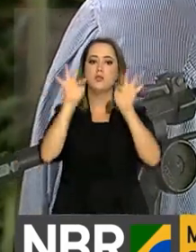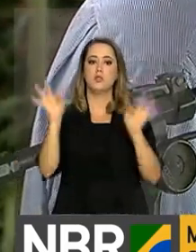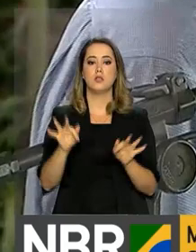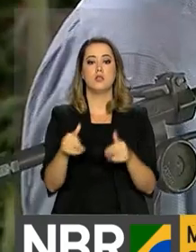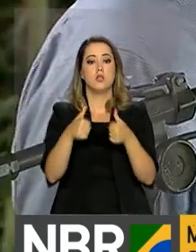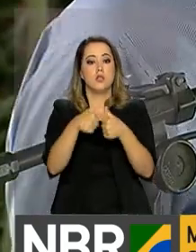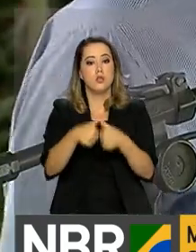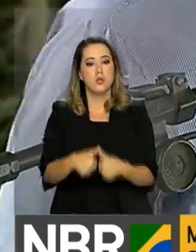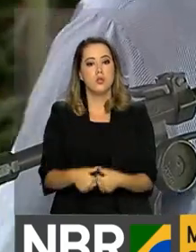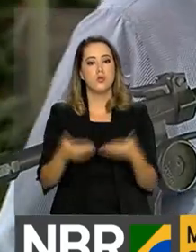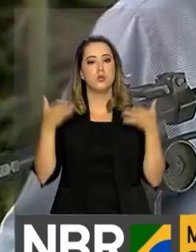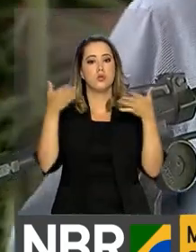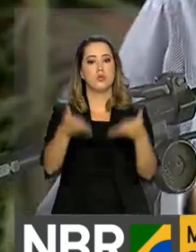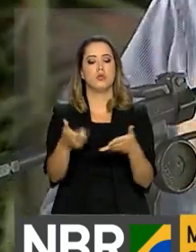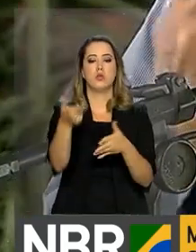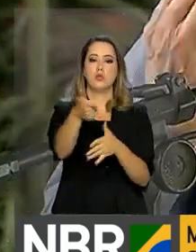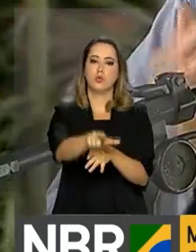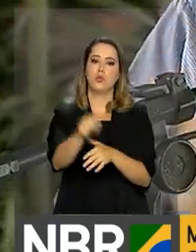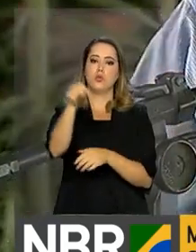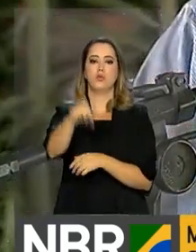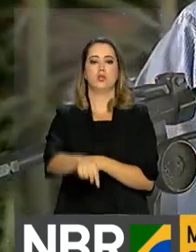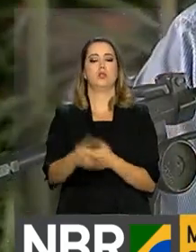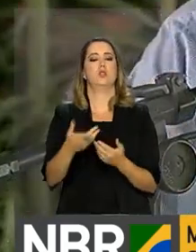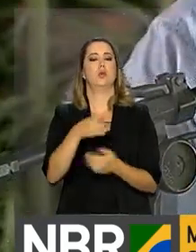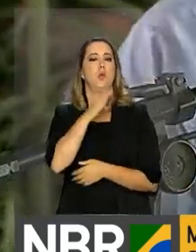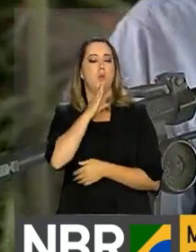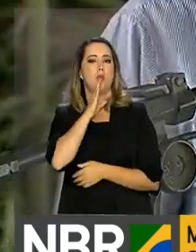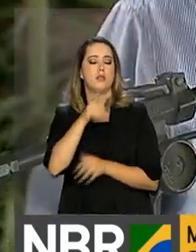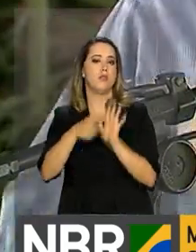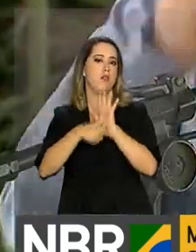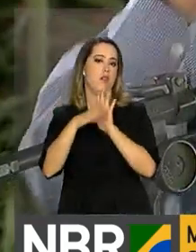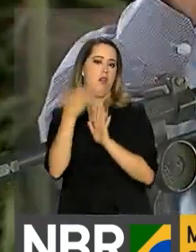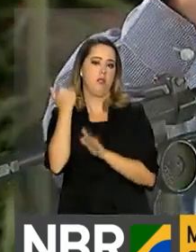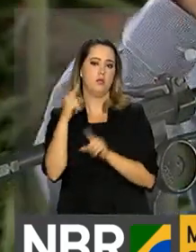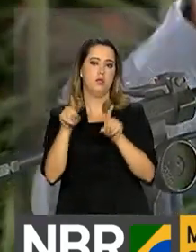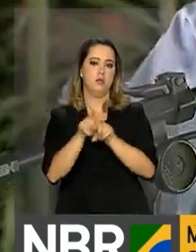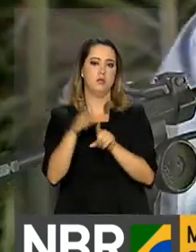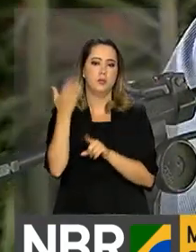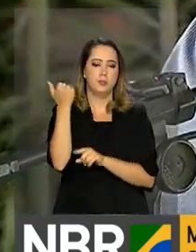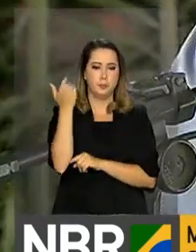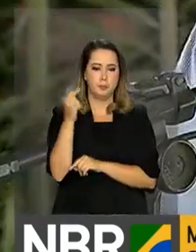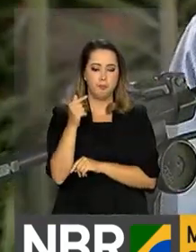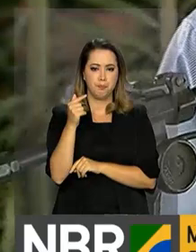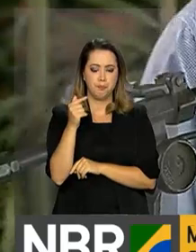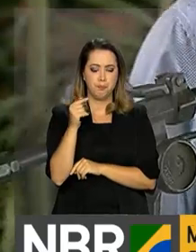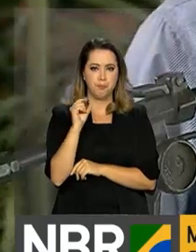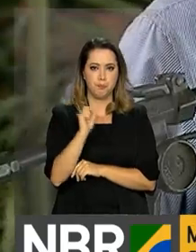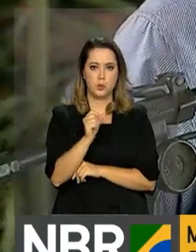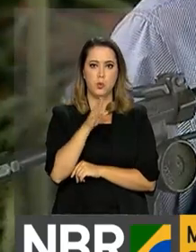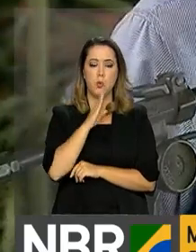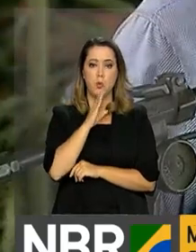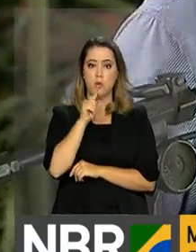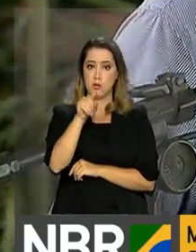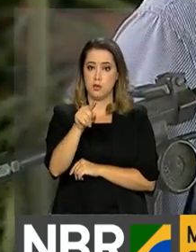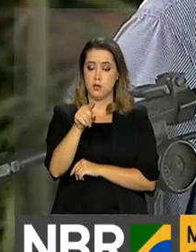tenho de estar novamente contigo. Eu conheci o Roberto quando era amigo capuano, quando era presidente